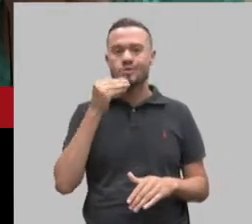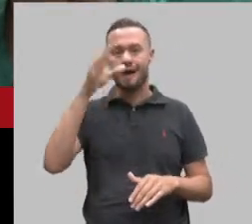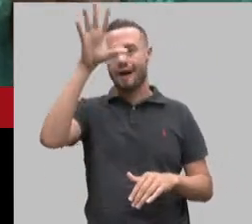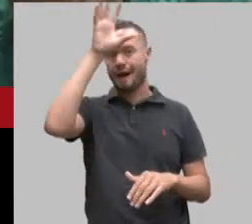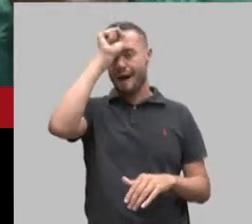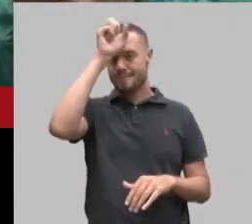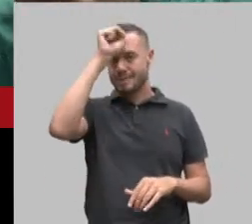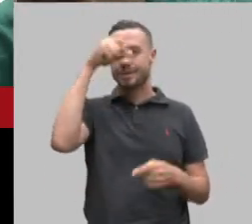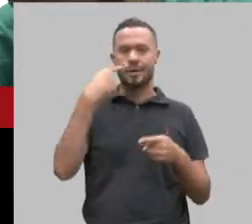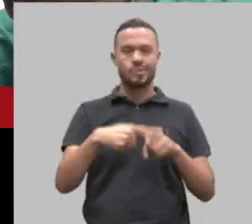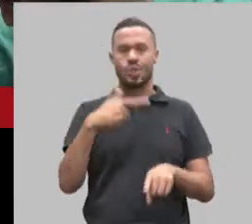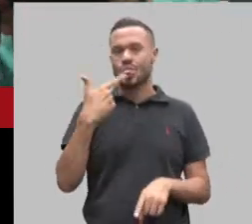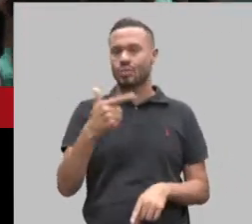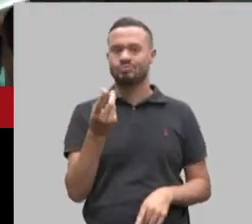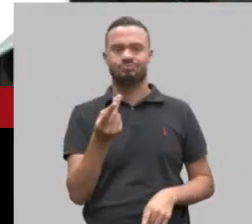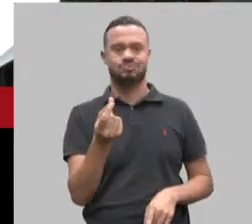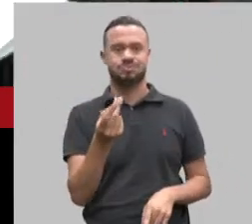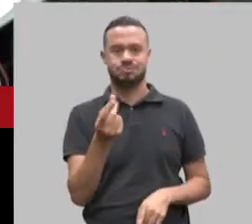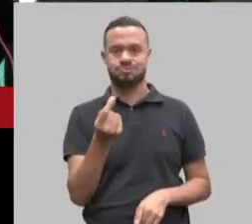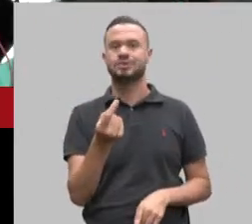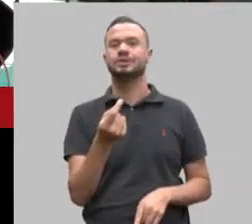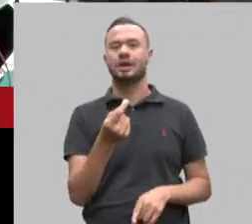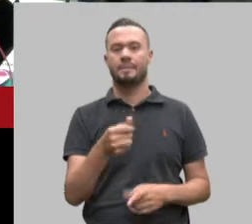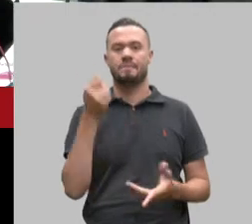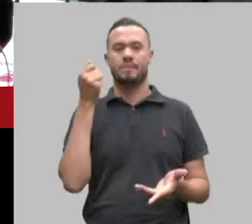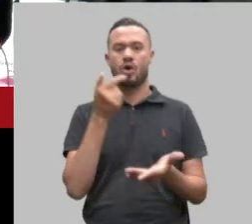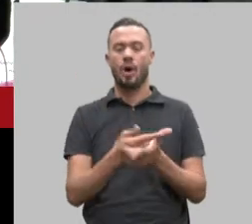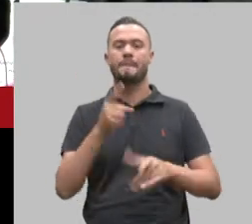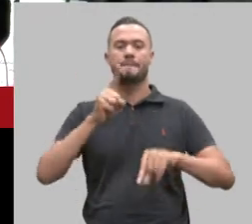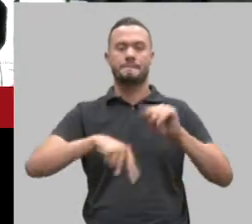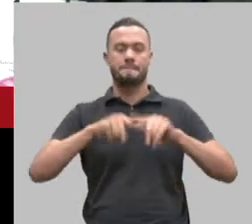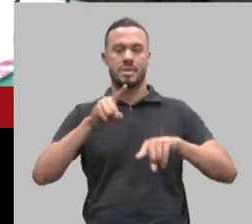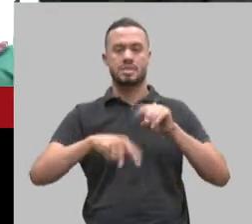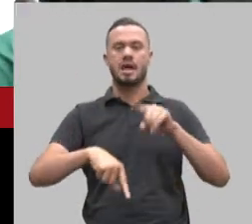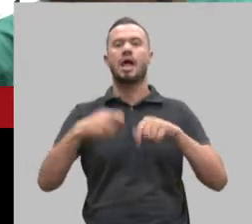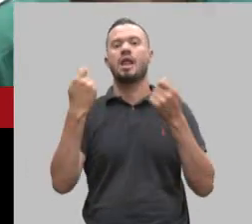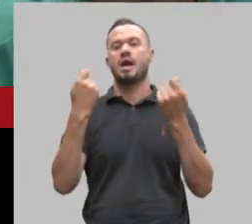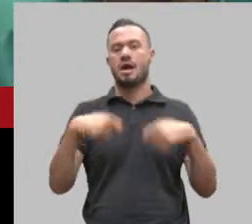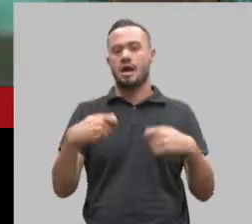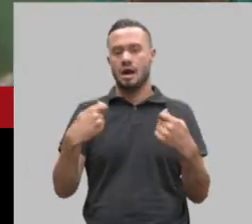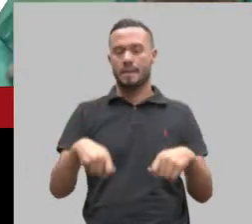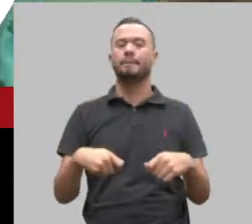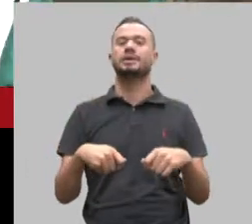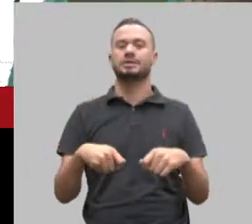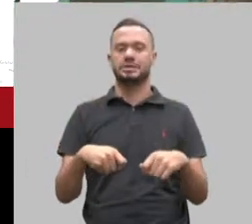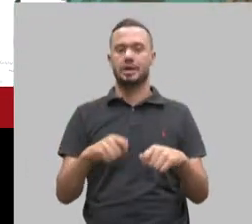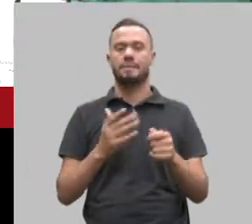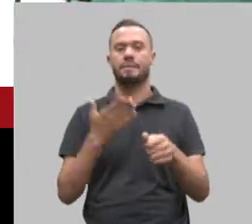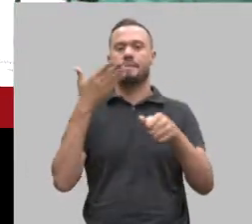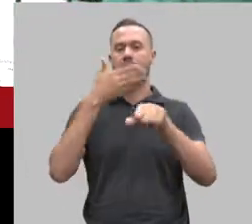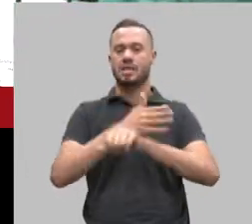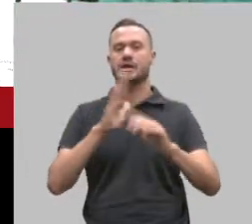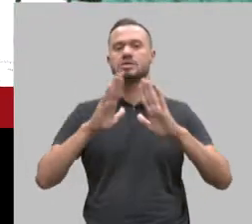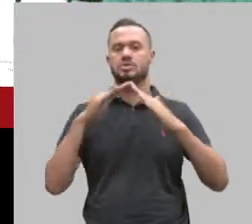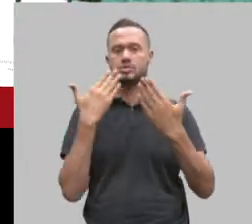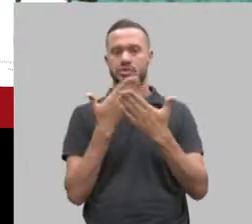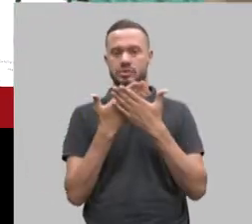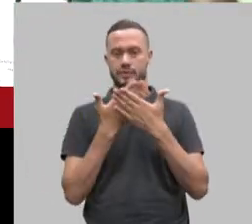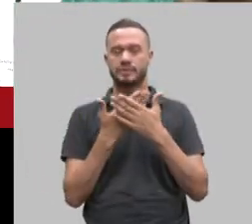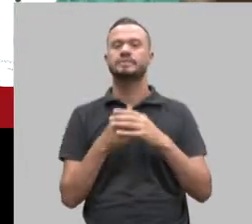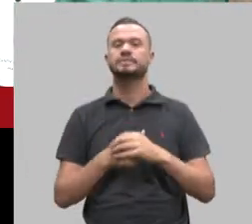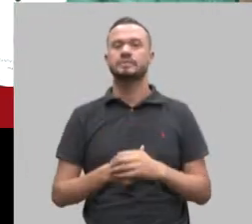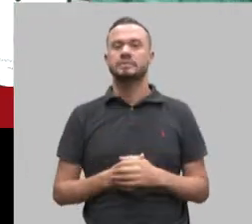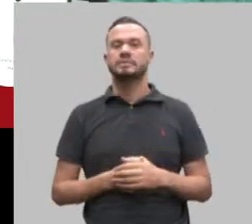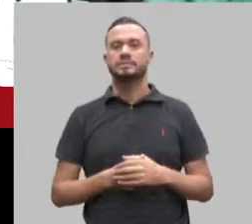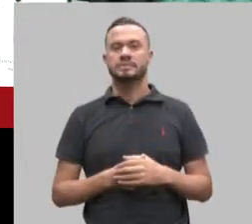condições financeiras para adquirir os materiais necessários para adentrar o sistema de ensino